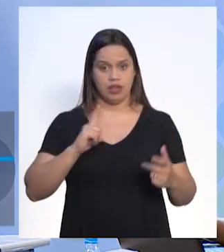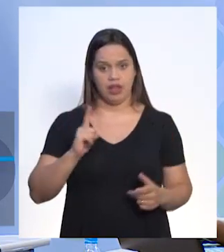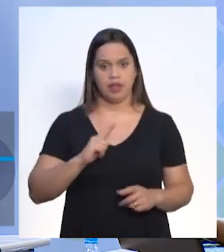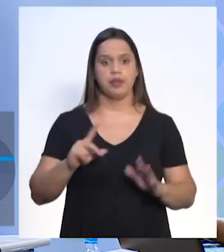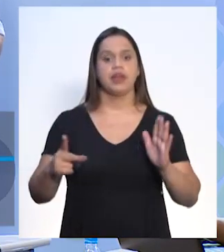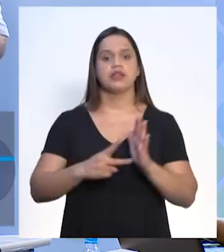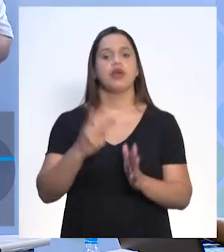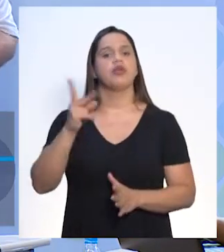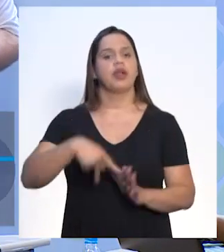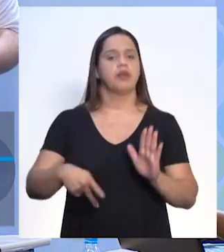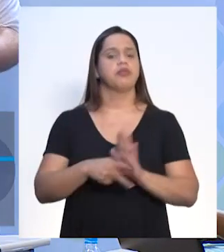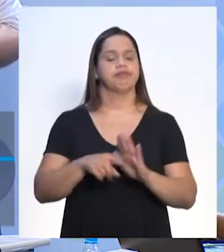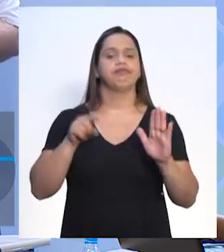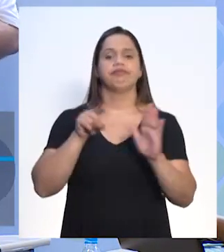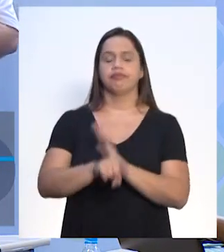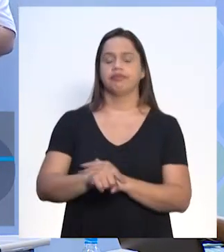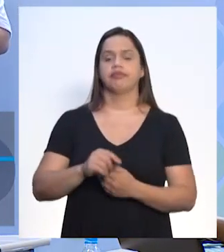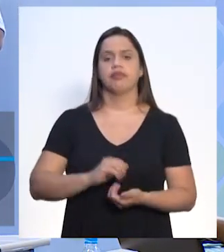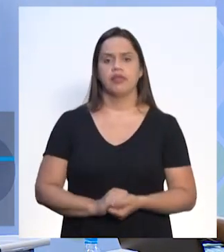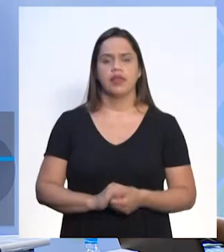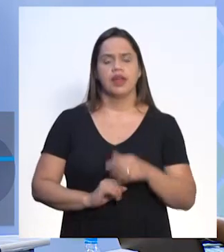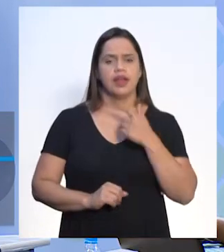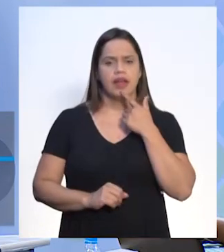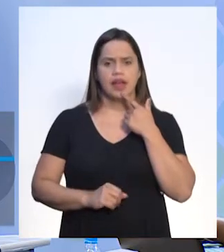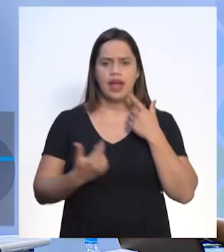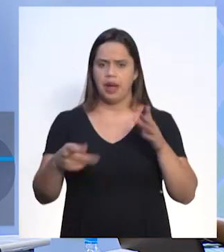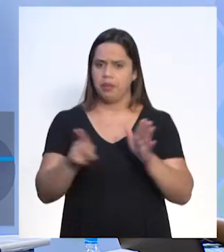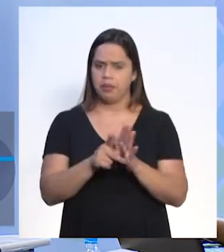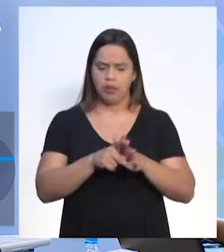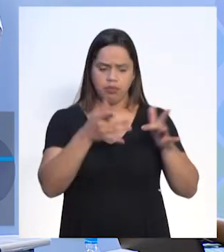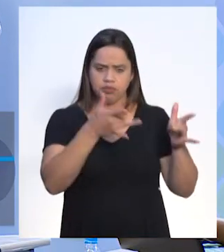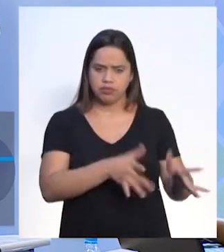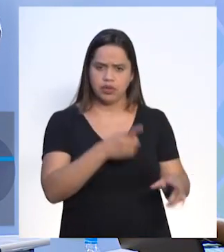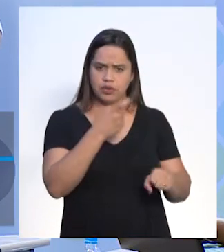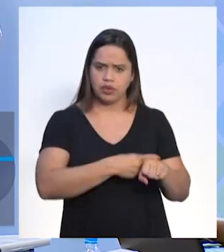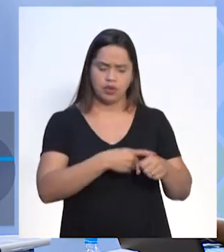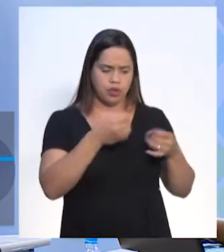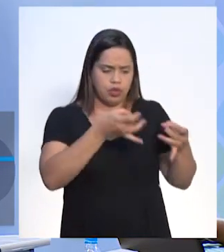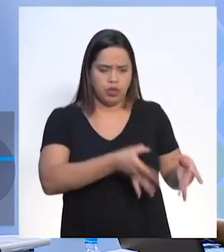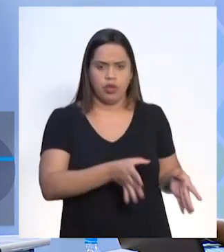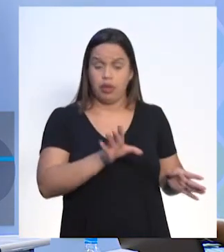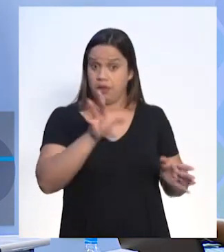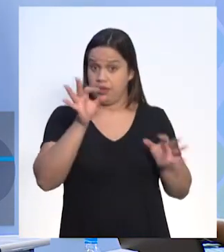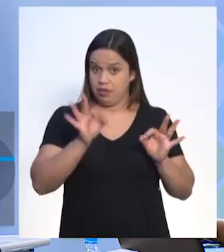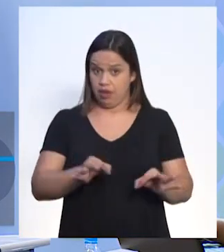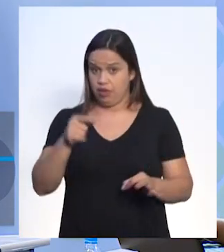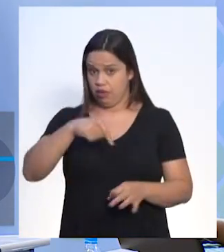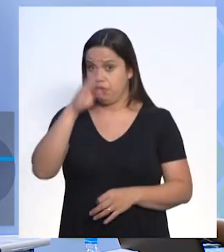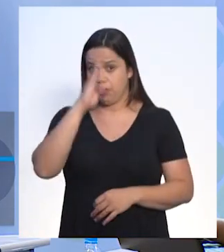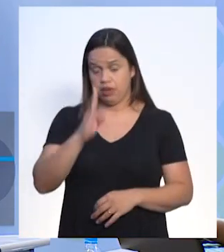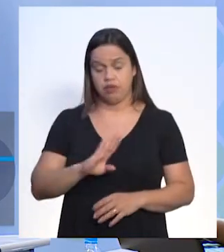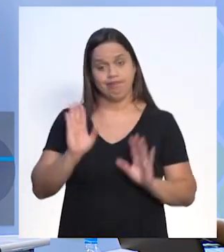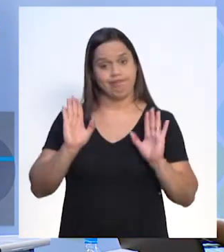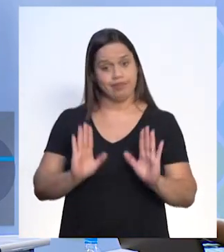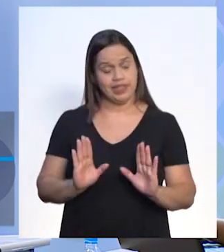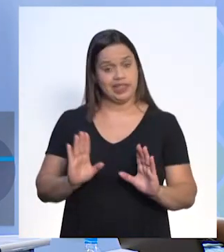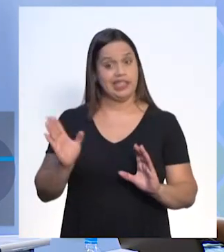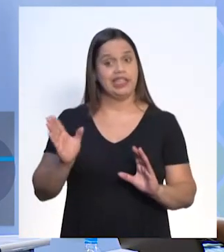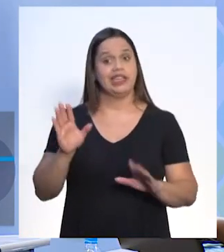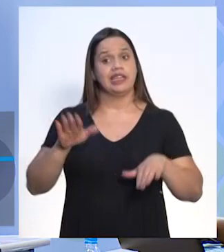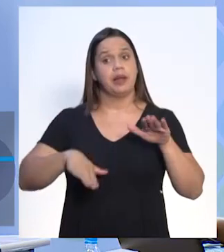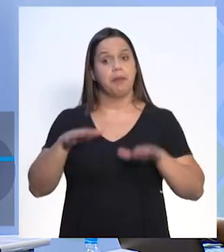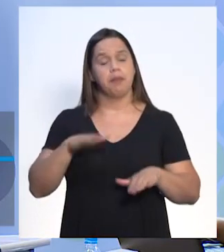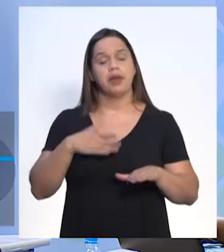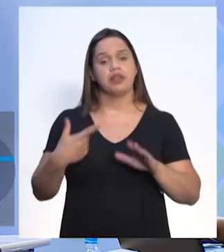de leis, né? Quando você considera o descarte de resíduos sólidos eficiente no Brasil, vai depender das leis que nós